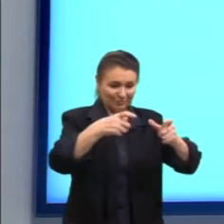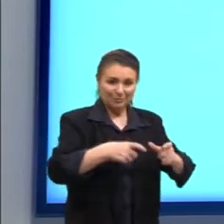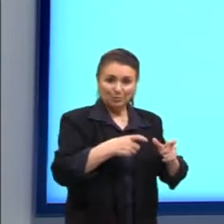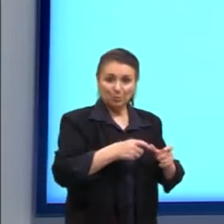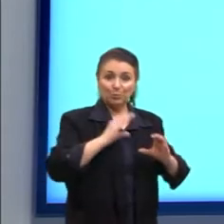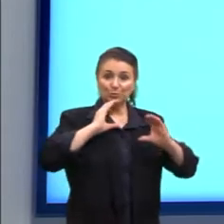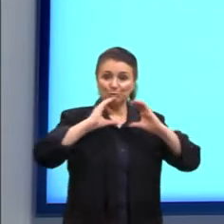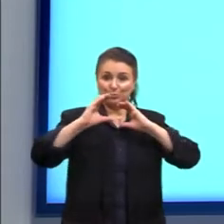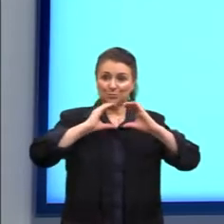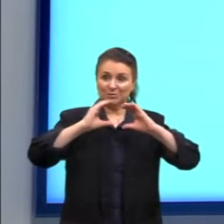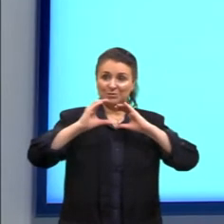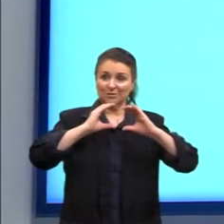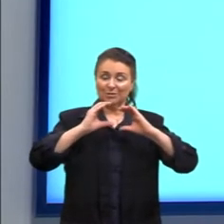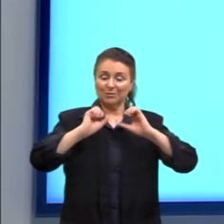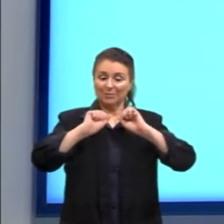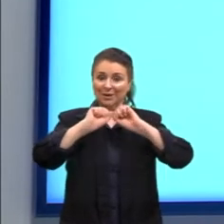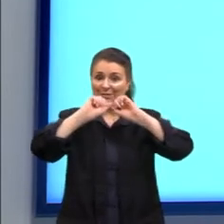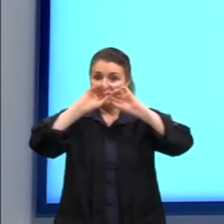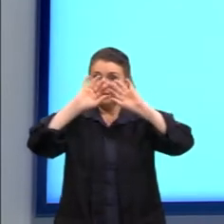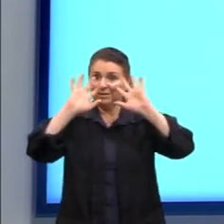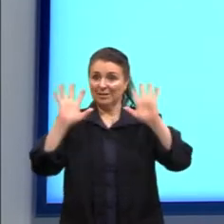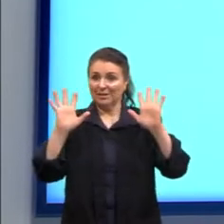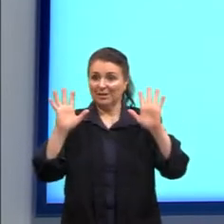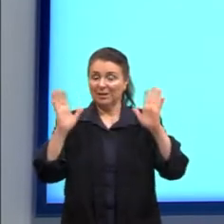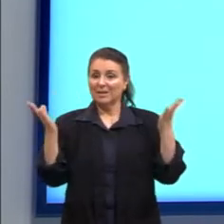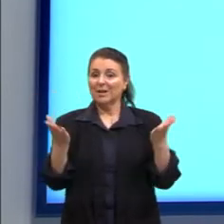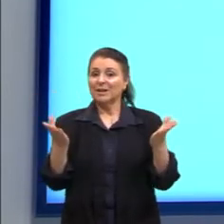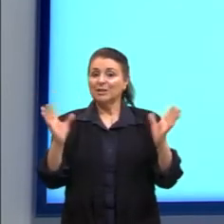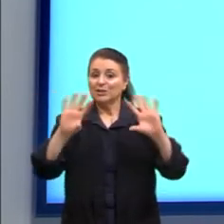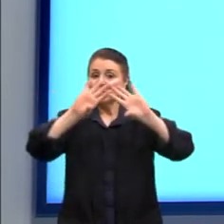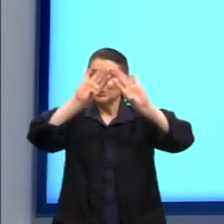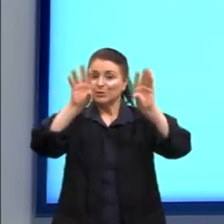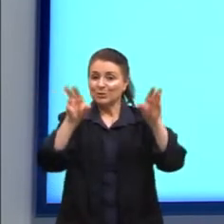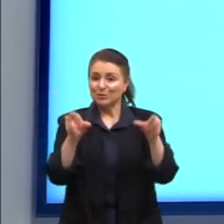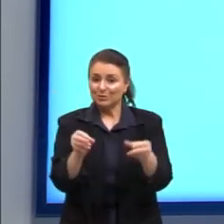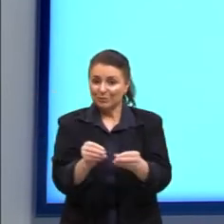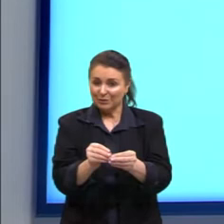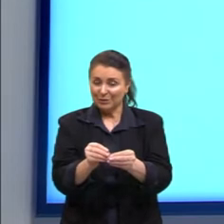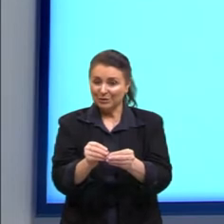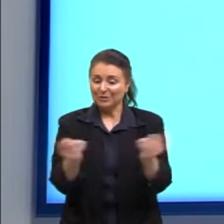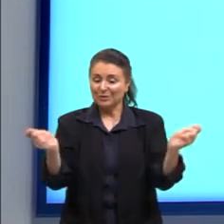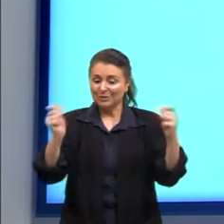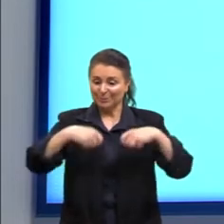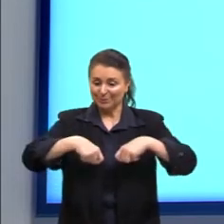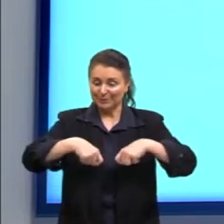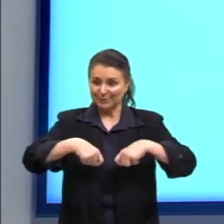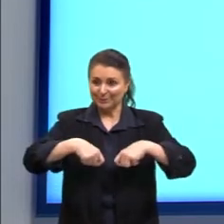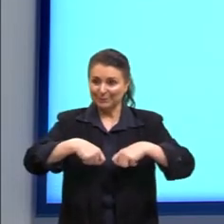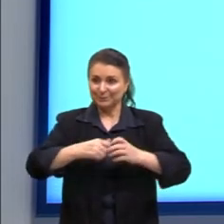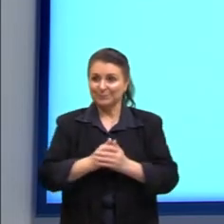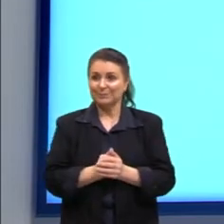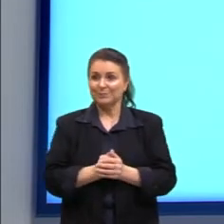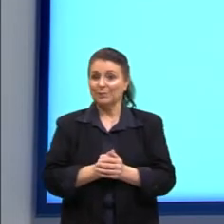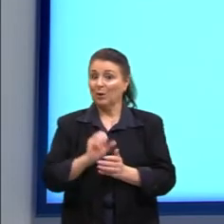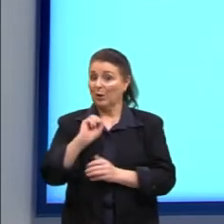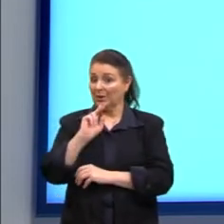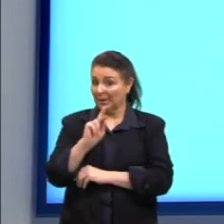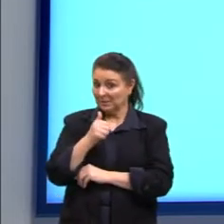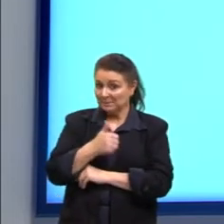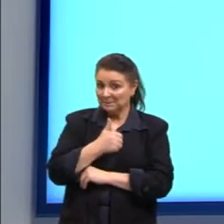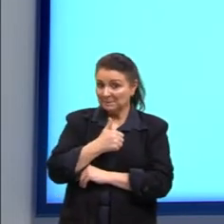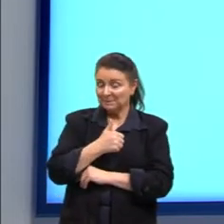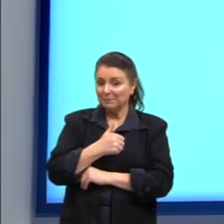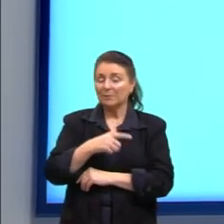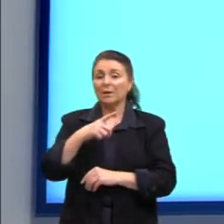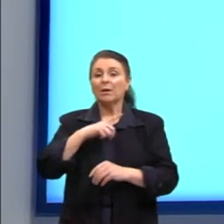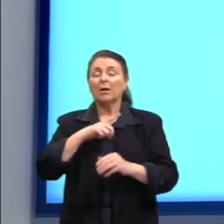tá? E agora sim, então, a gente fecha nessa parte de competências. Ok, a gente já viu